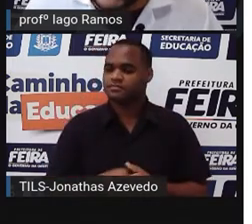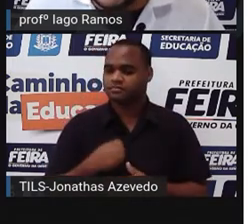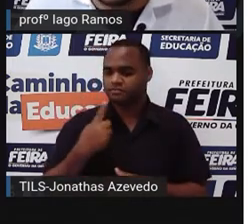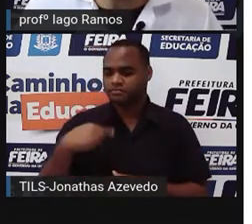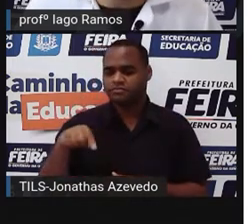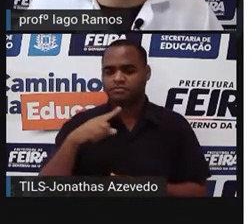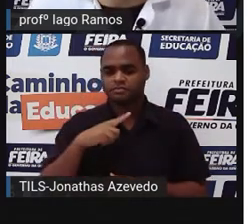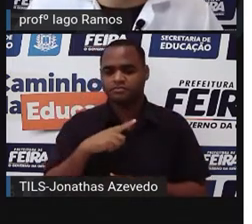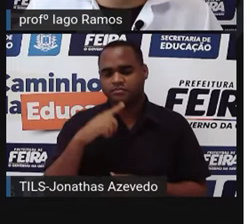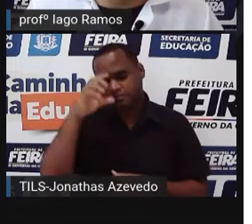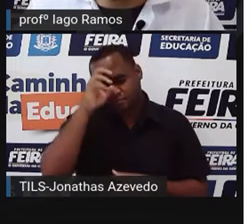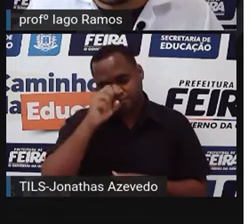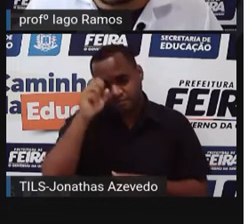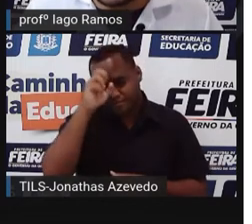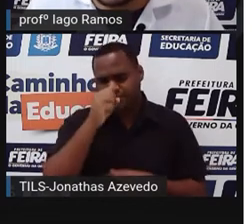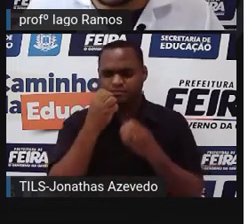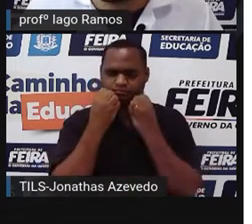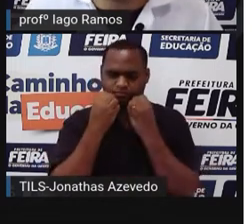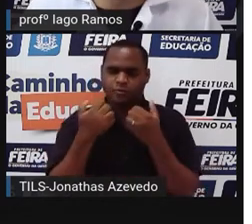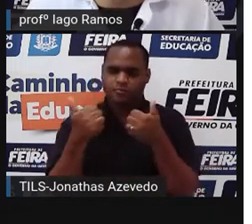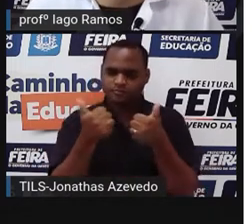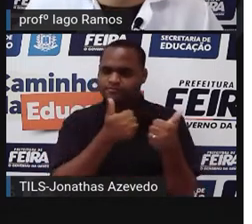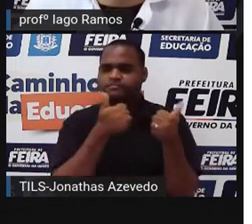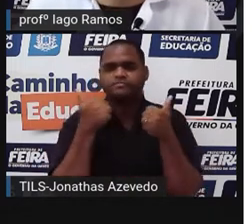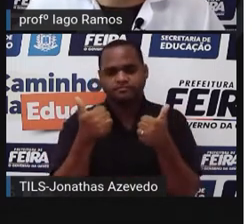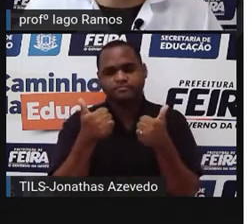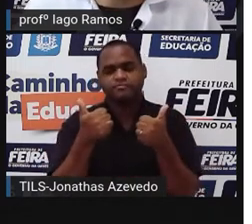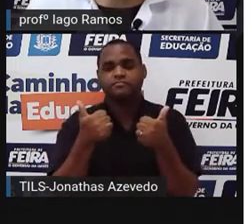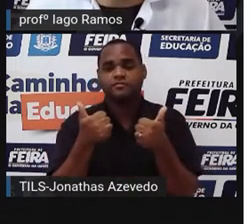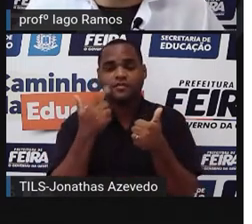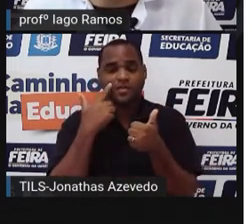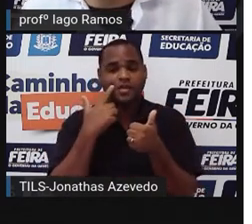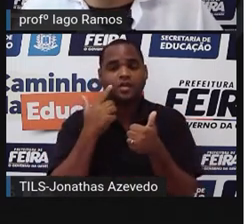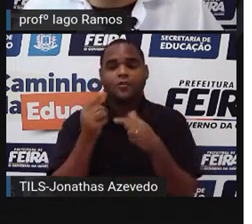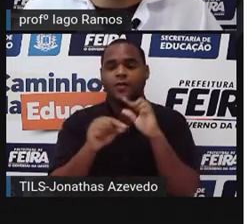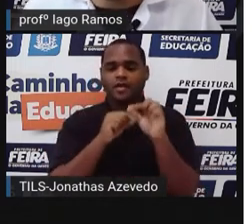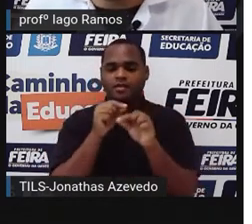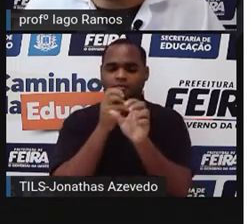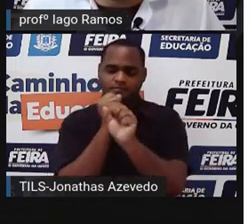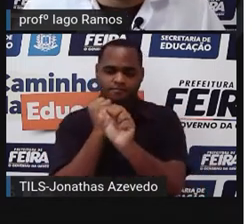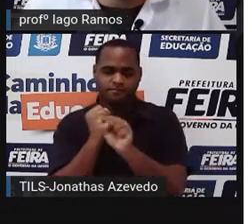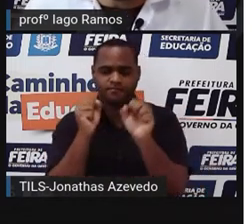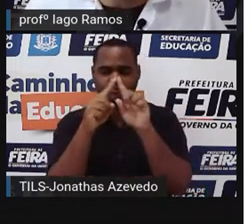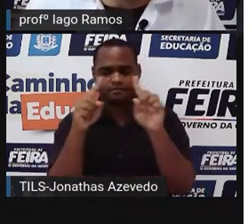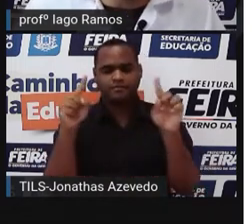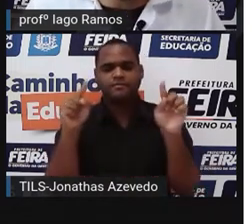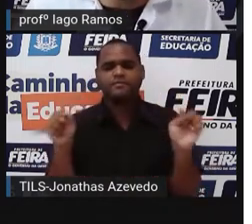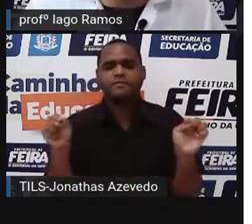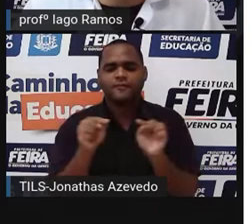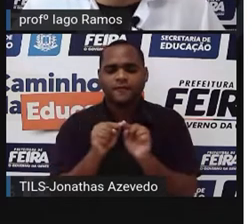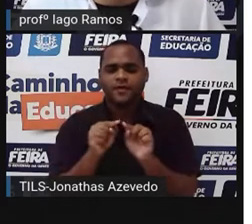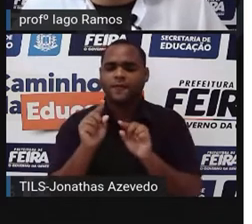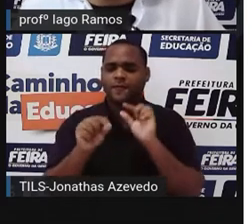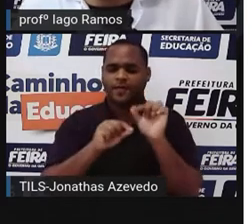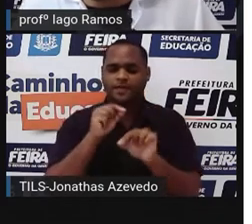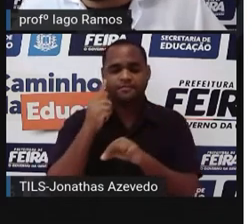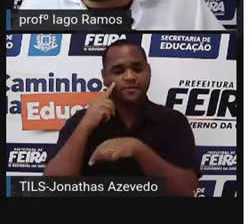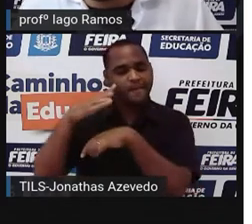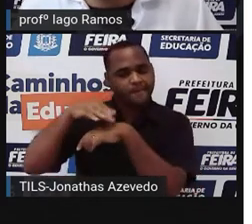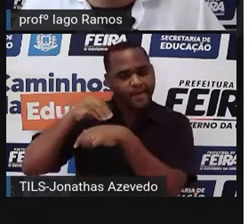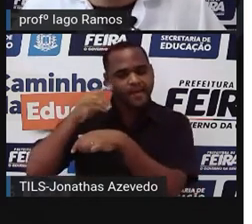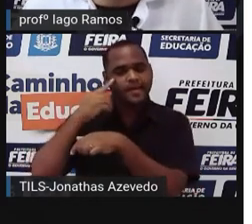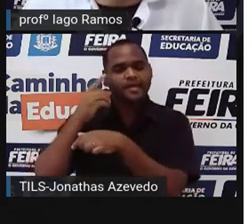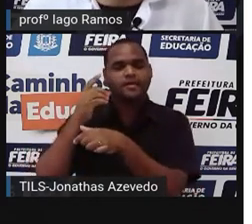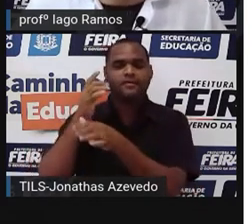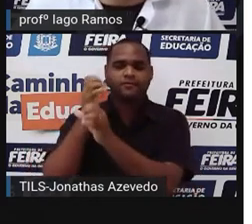por aqui, tá? A gente teve aula sobre isso. E para calcular a área de quadrado, basta pegar uma